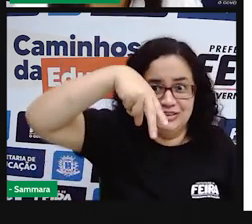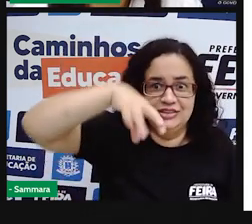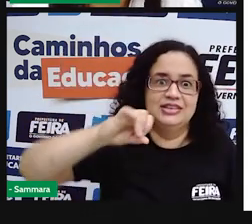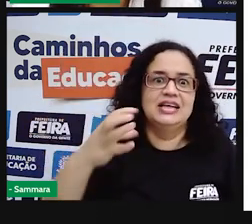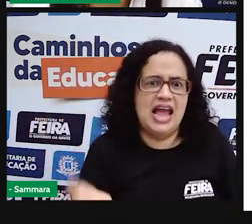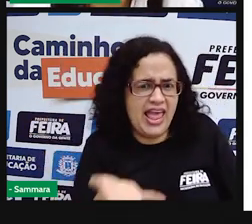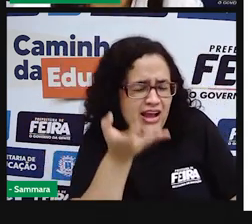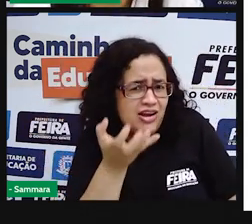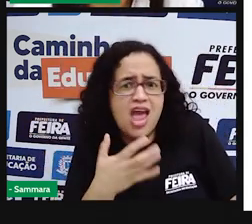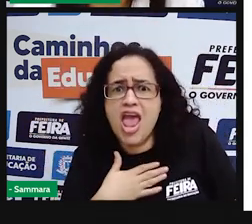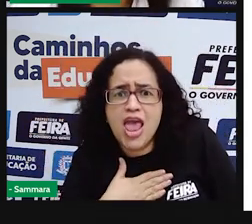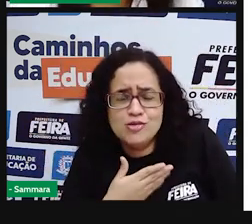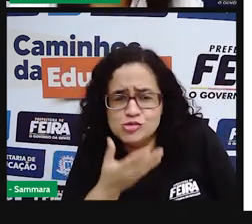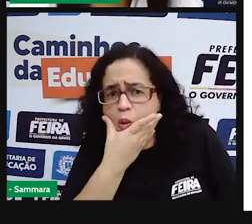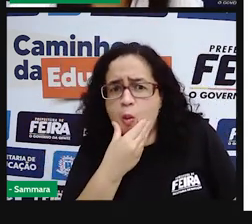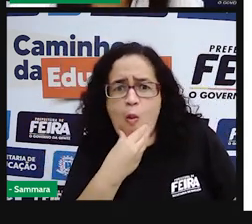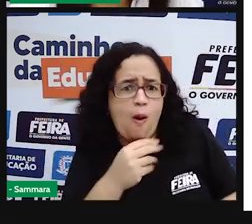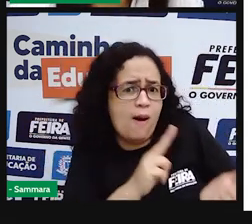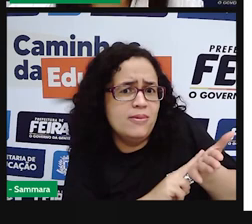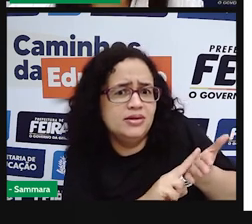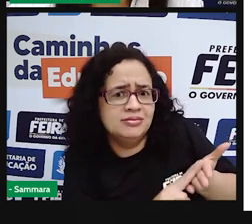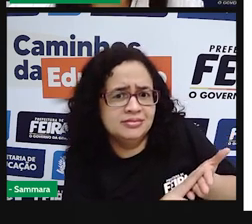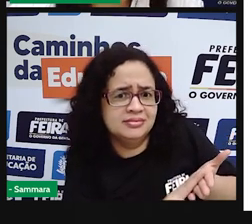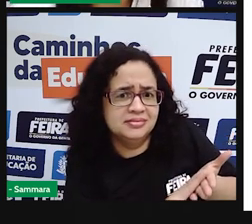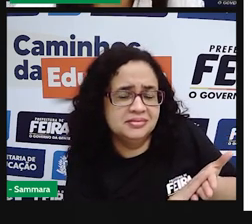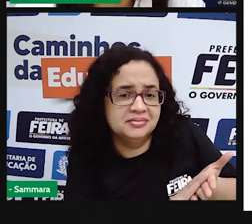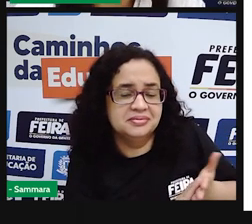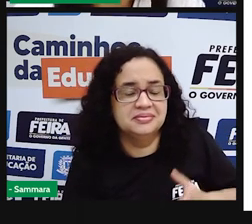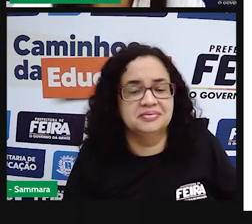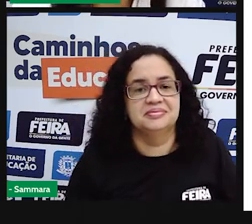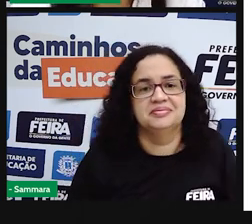sou carteiro.